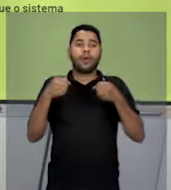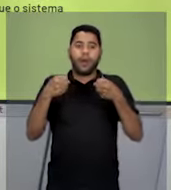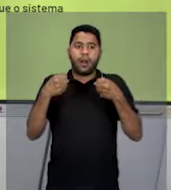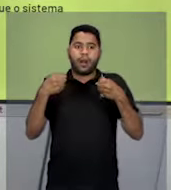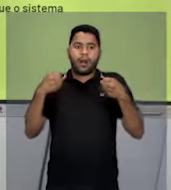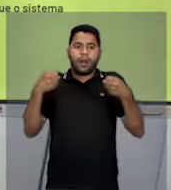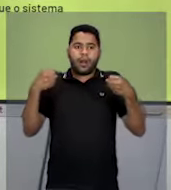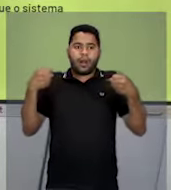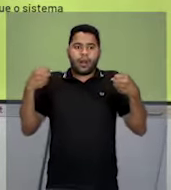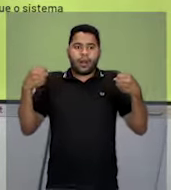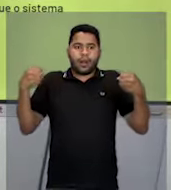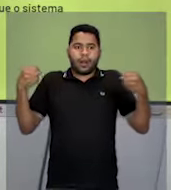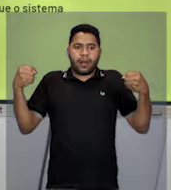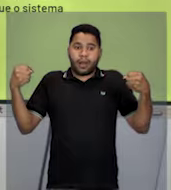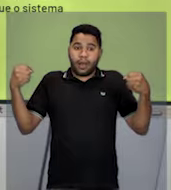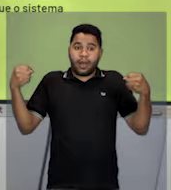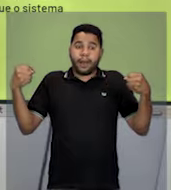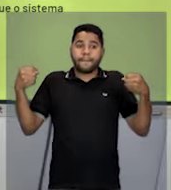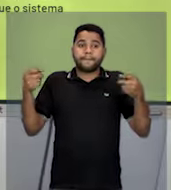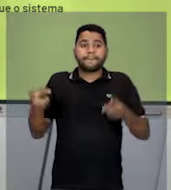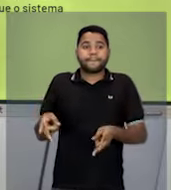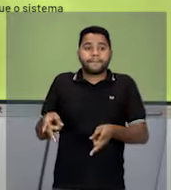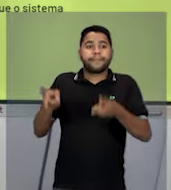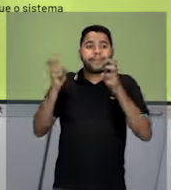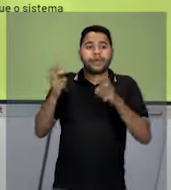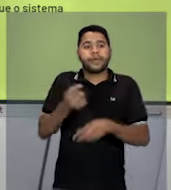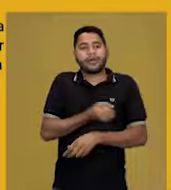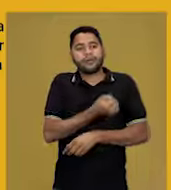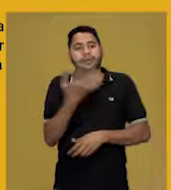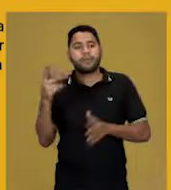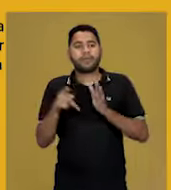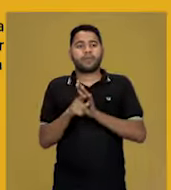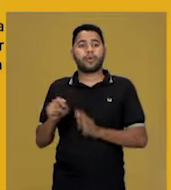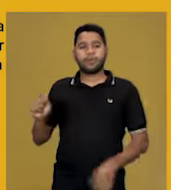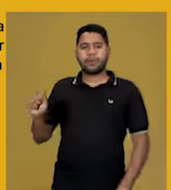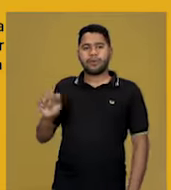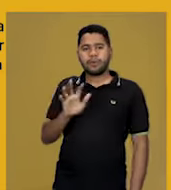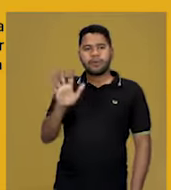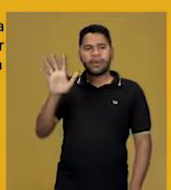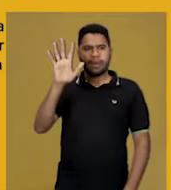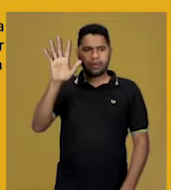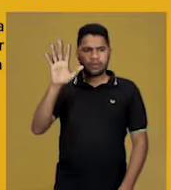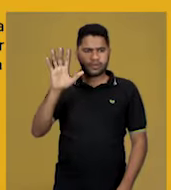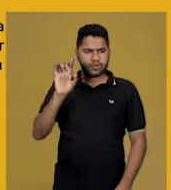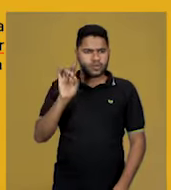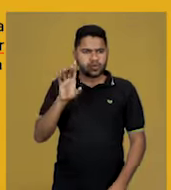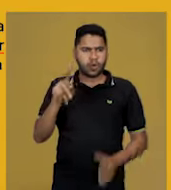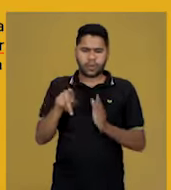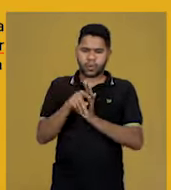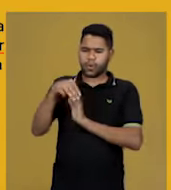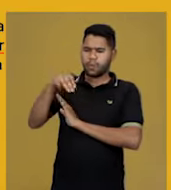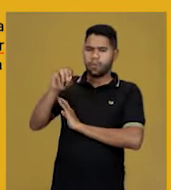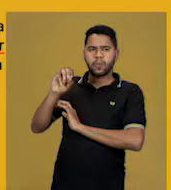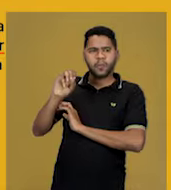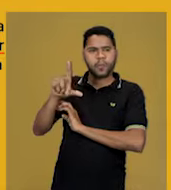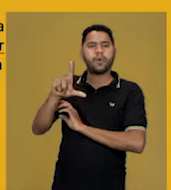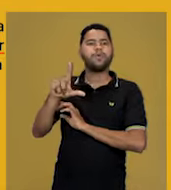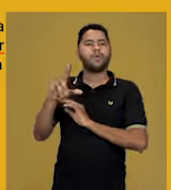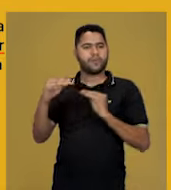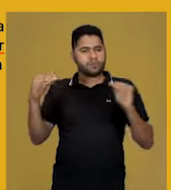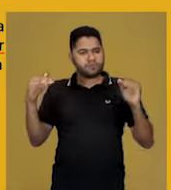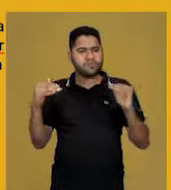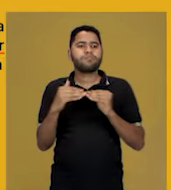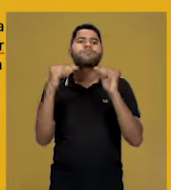de espaço. Então, a gente percebe que a quantidade de gás não aumenta só o número de mols, ela é